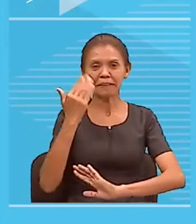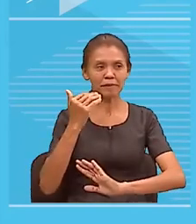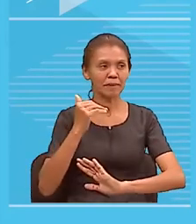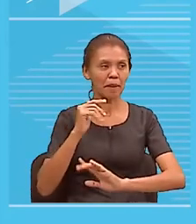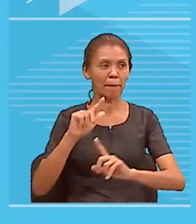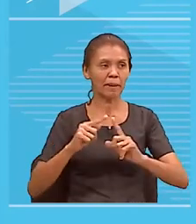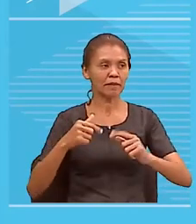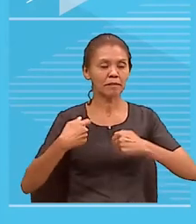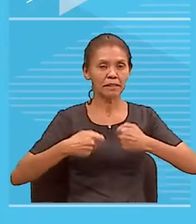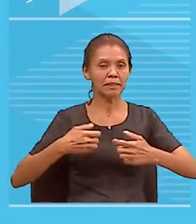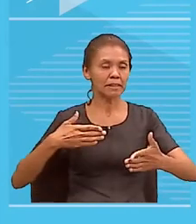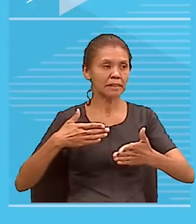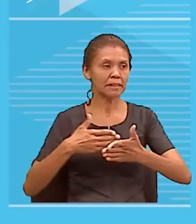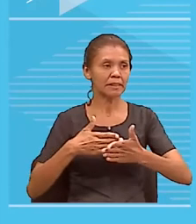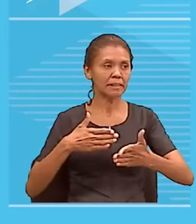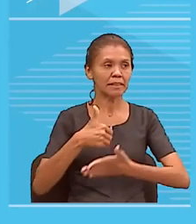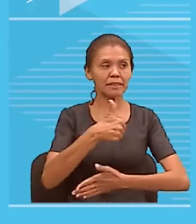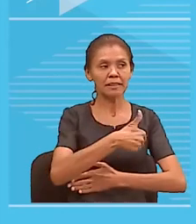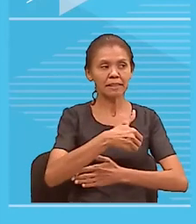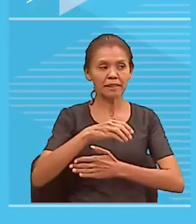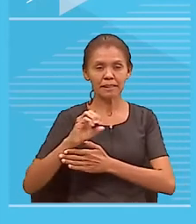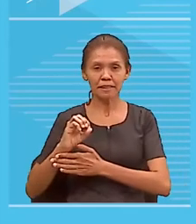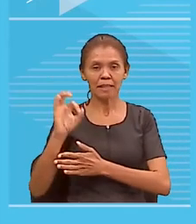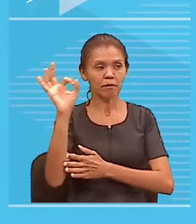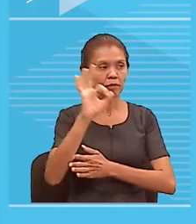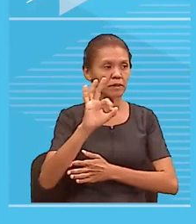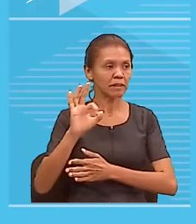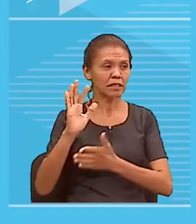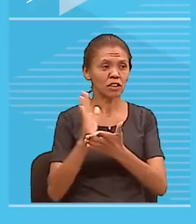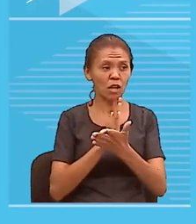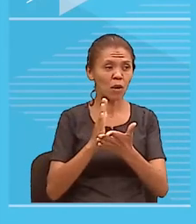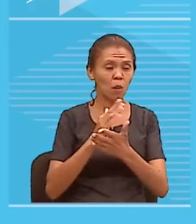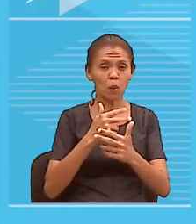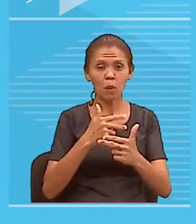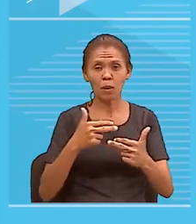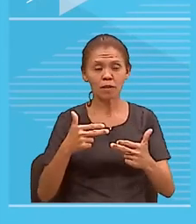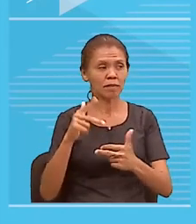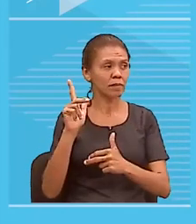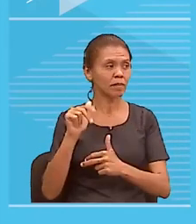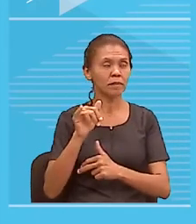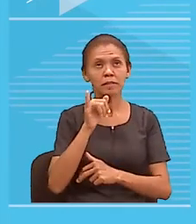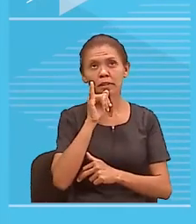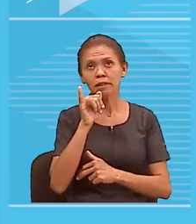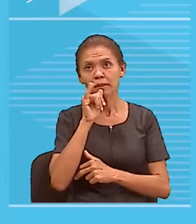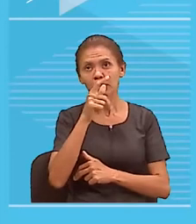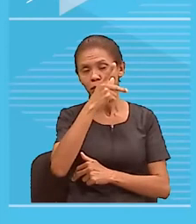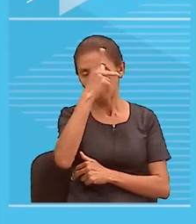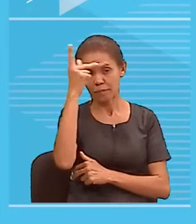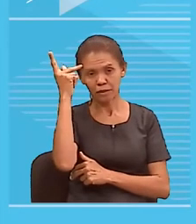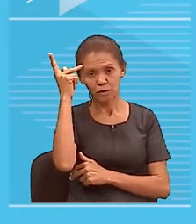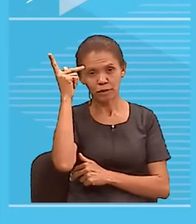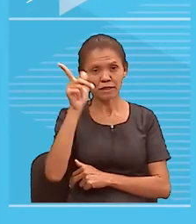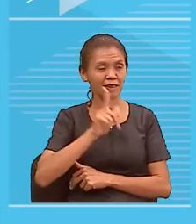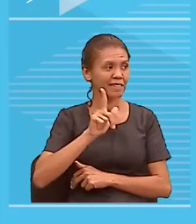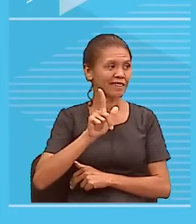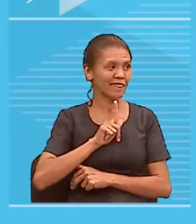que restringir sem por cento de algum ingrediente Então as pessoas que são celíacas aquela doença